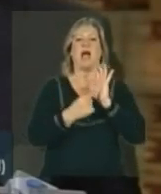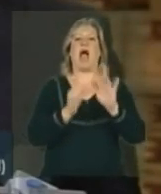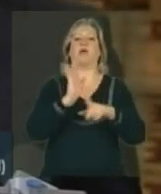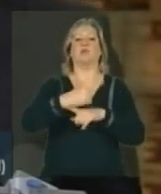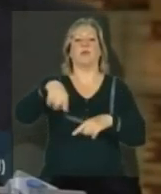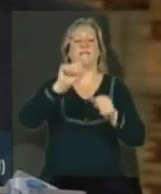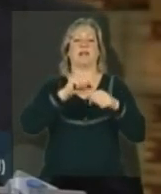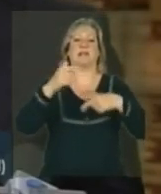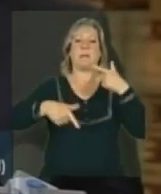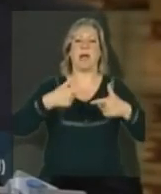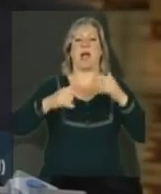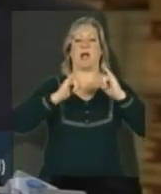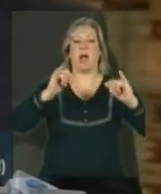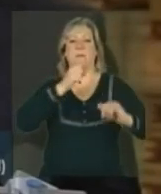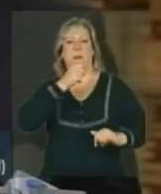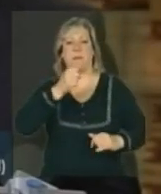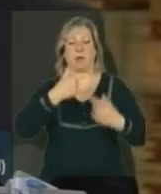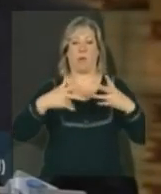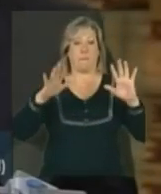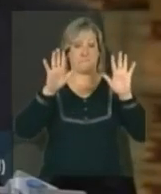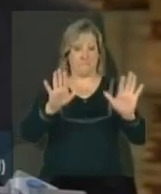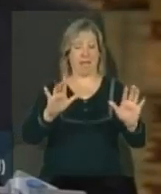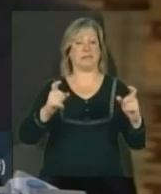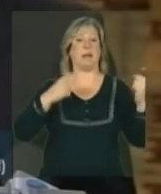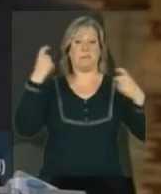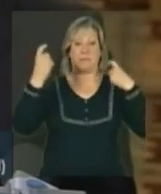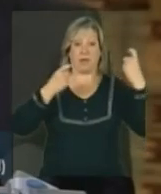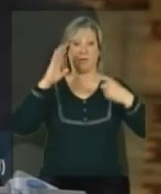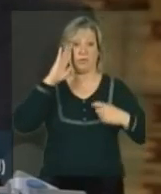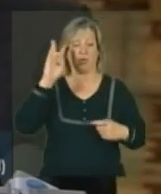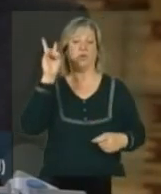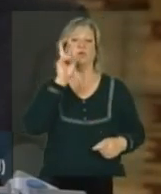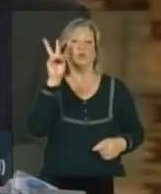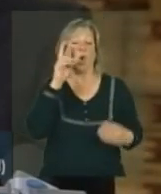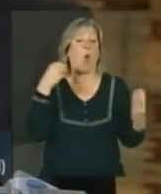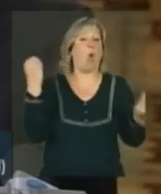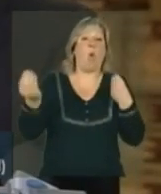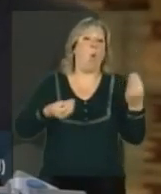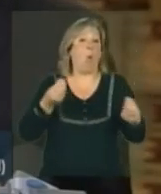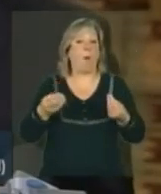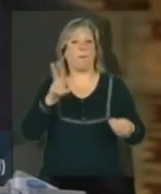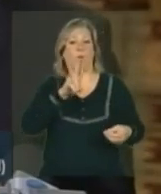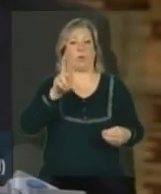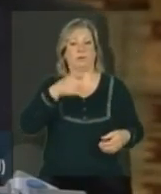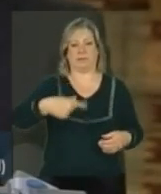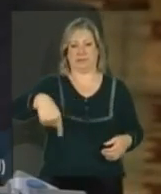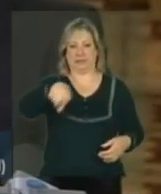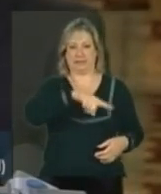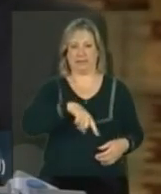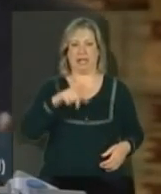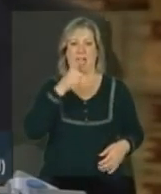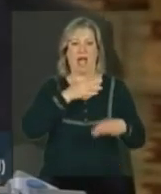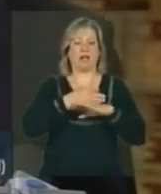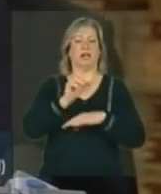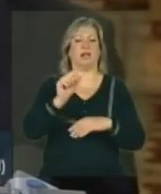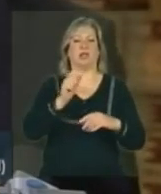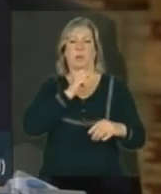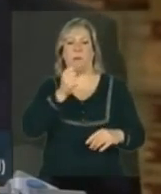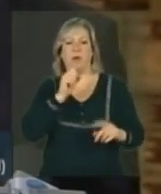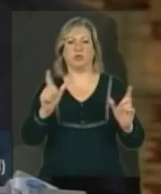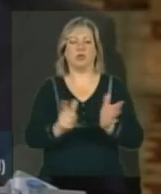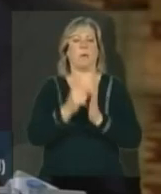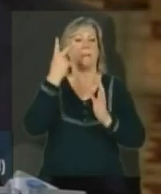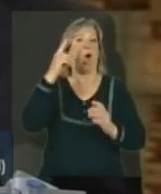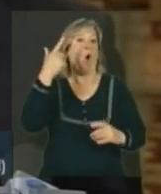jornalístico. Mas a preocupação relativa à manipulação desse acesso com fins jornalísticos para